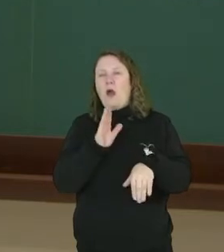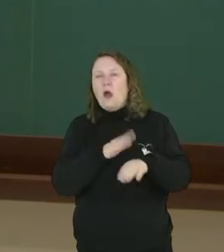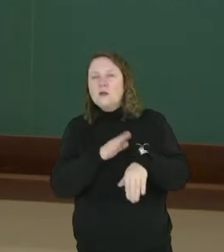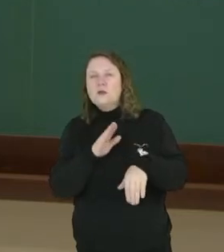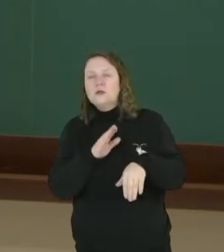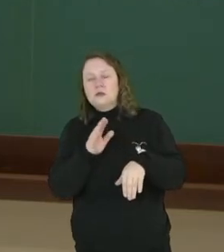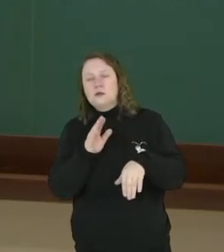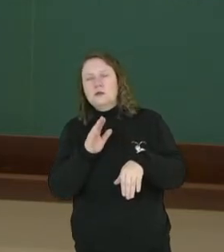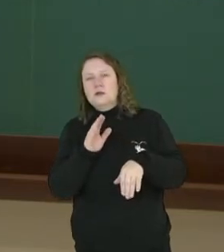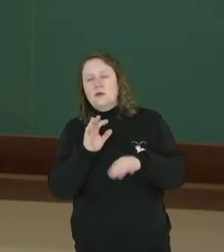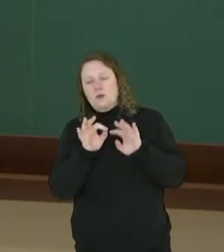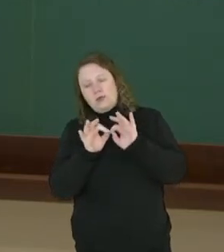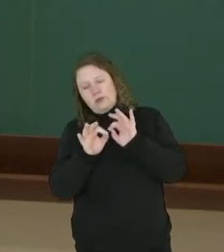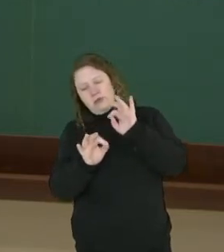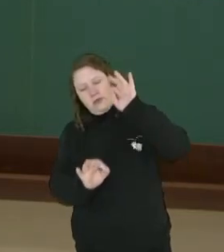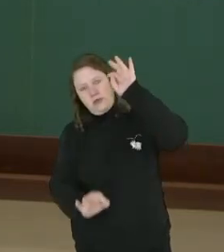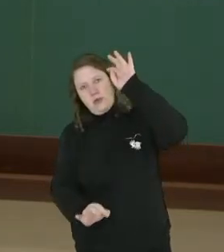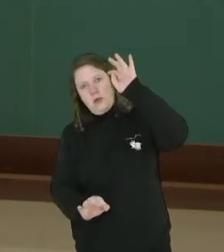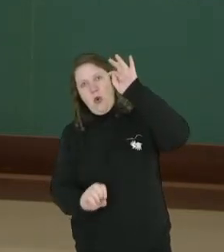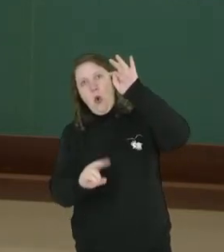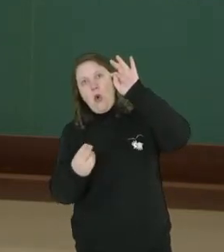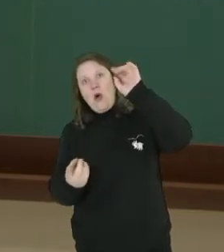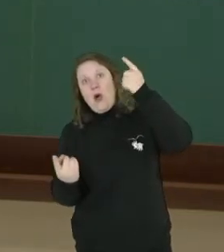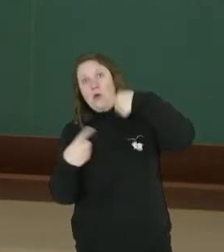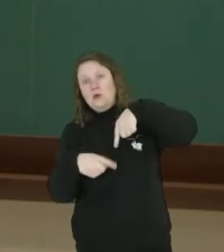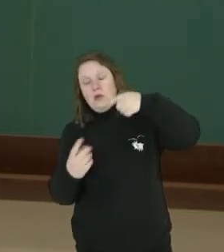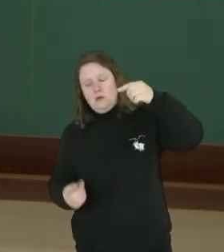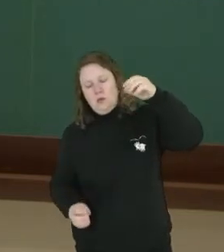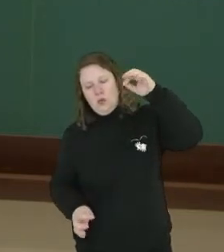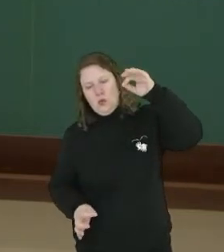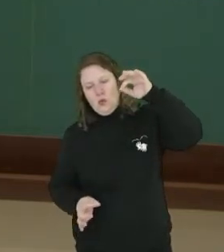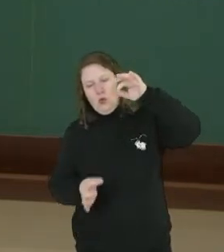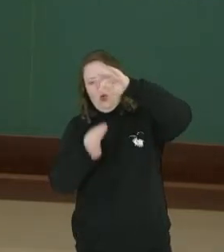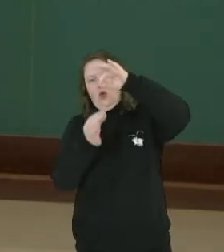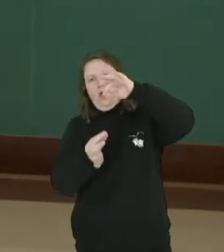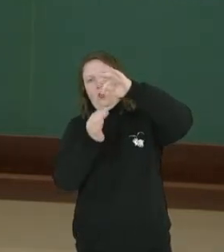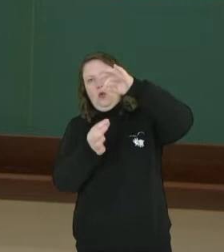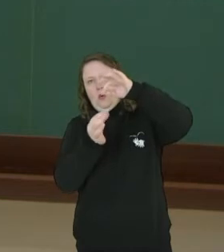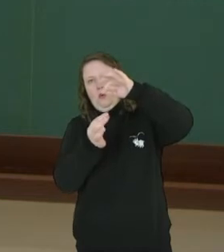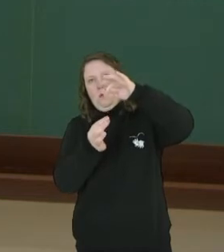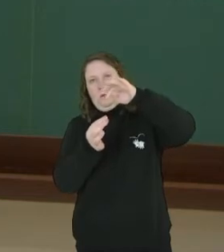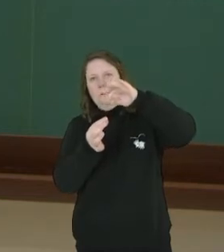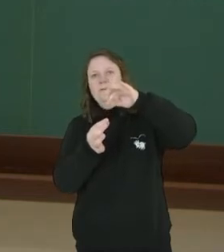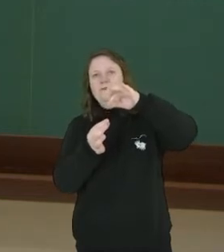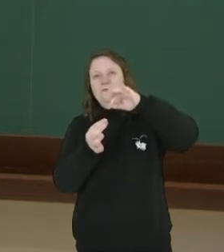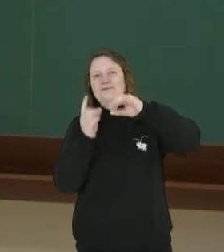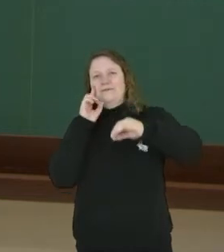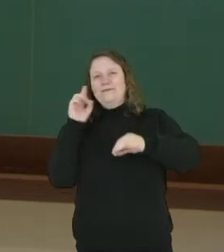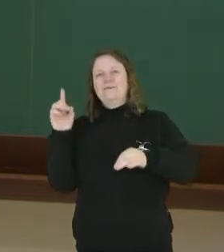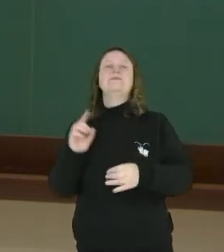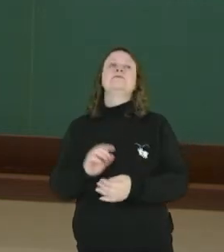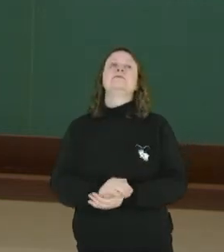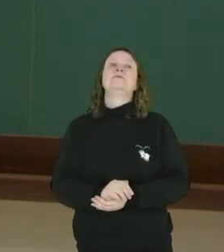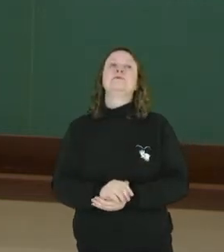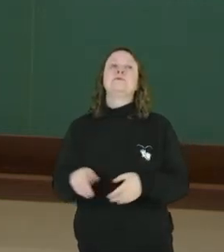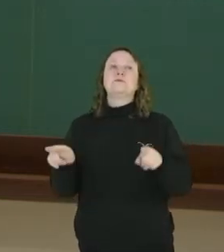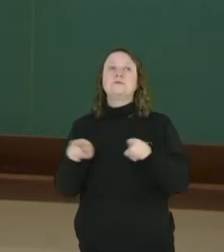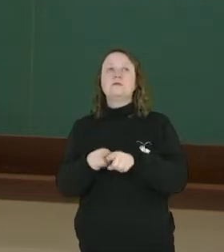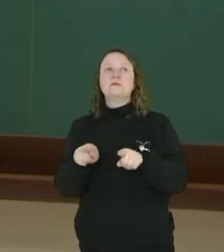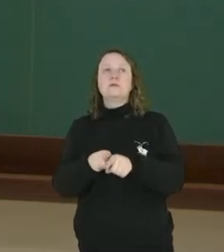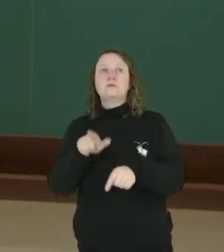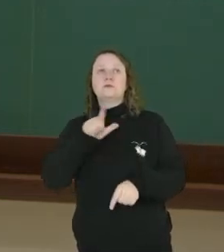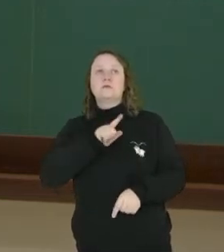corda ou, por exemplo, comprimir. Então, você está acumulando energia potencial elástica. E aqui nós também temos a